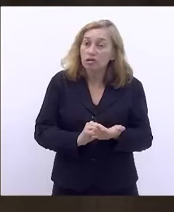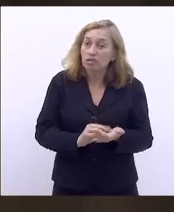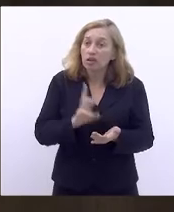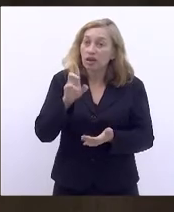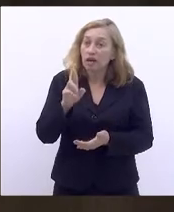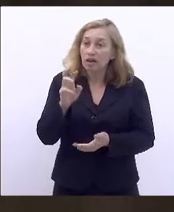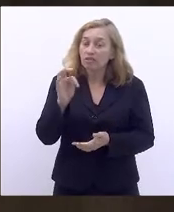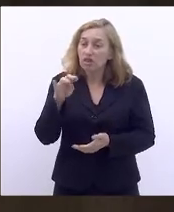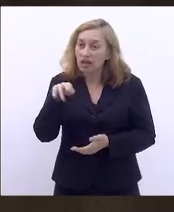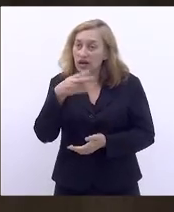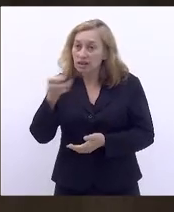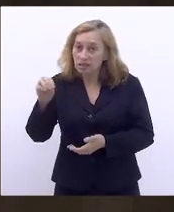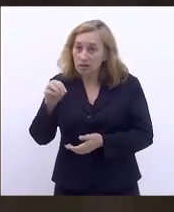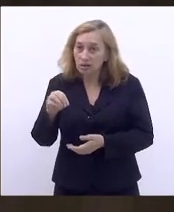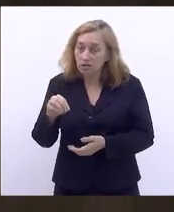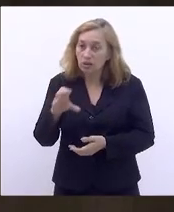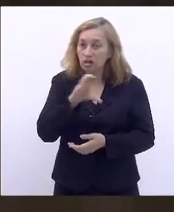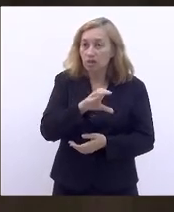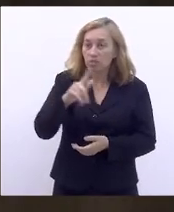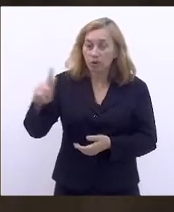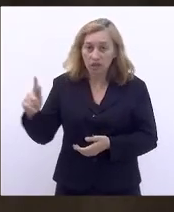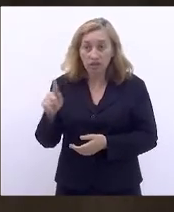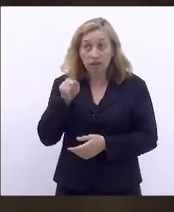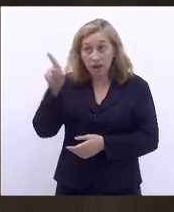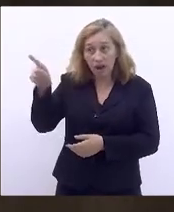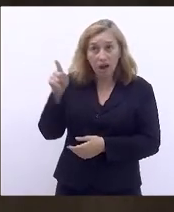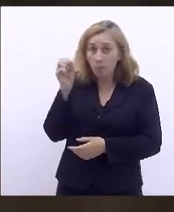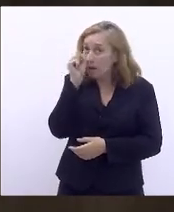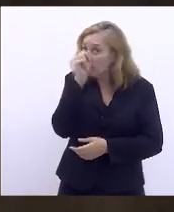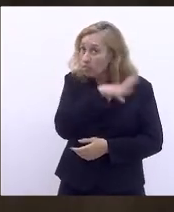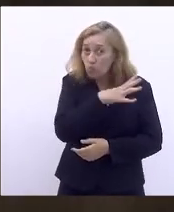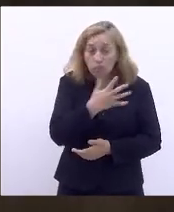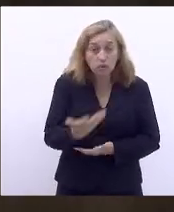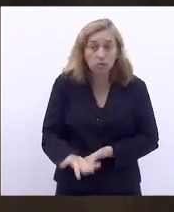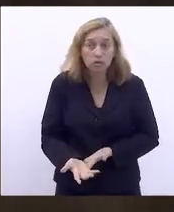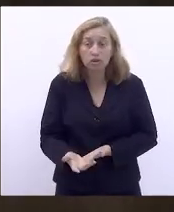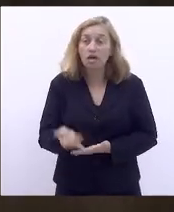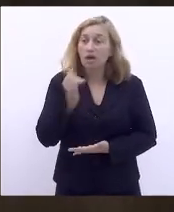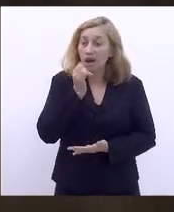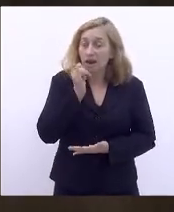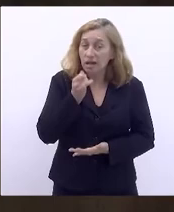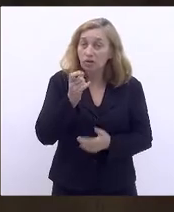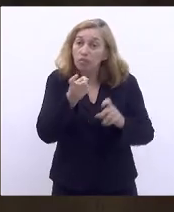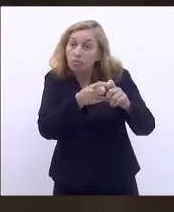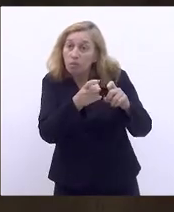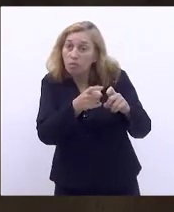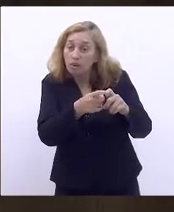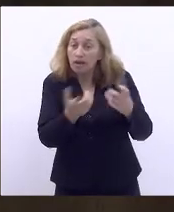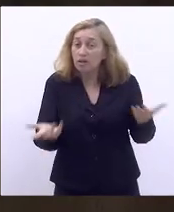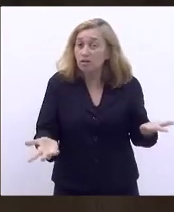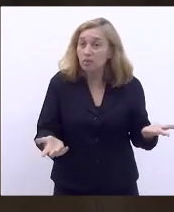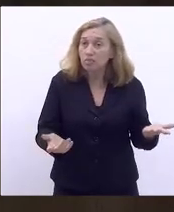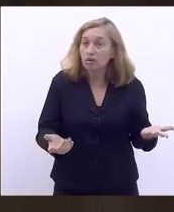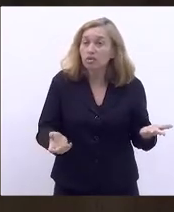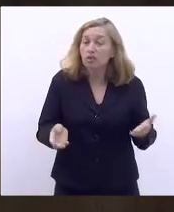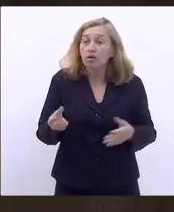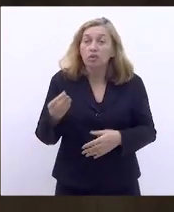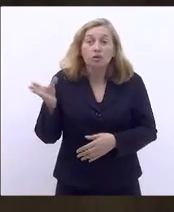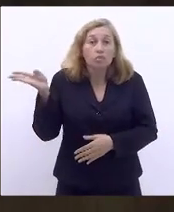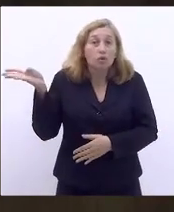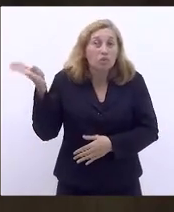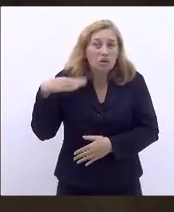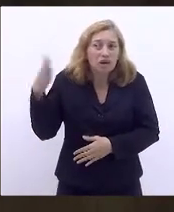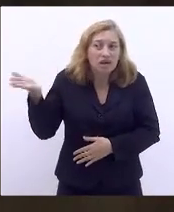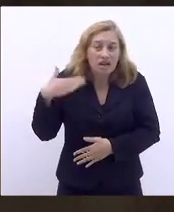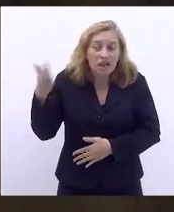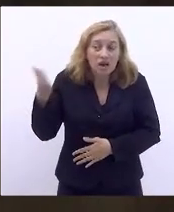Campo Grande, unidade 1, na Estrada do Medanha. Um absurdo, inclusive relatado por médico, que quando faz calor, o sol de